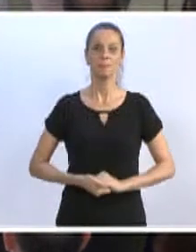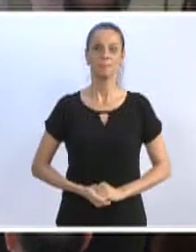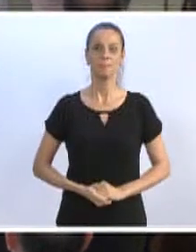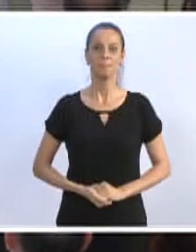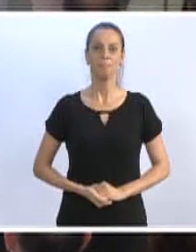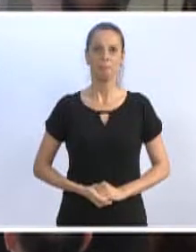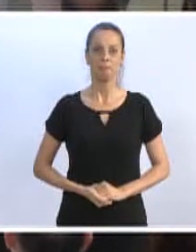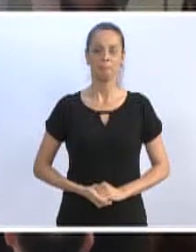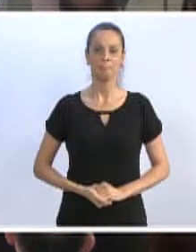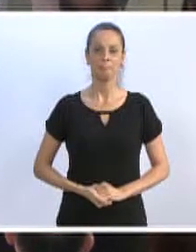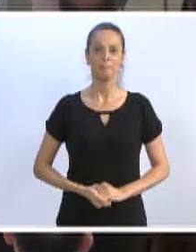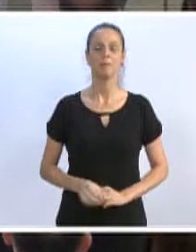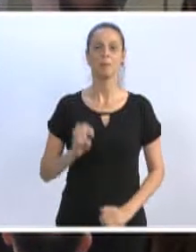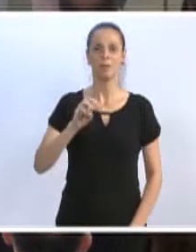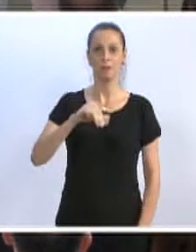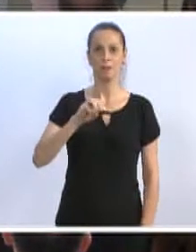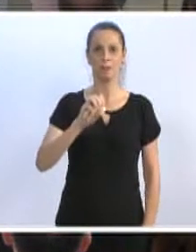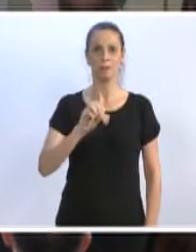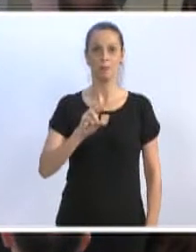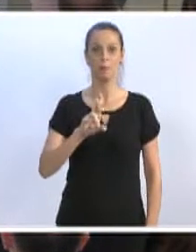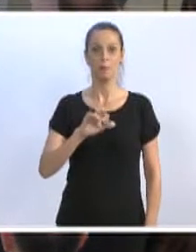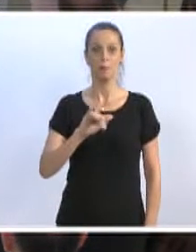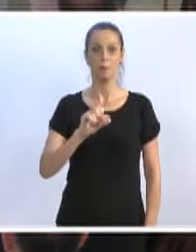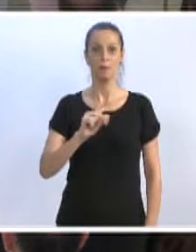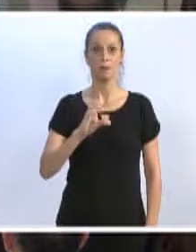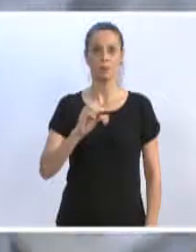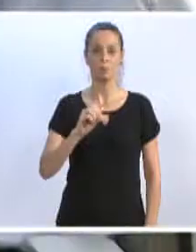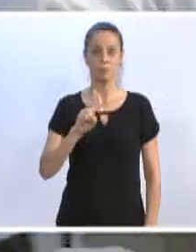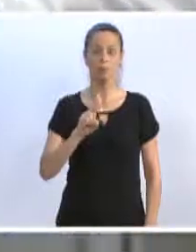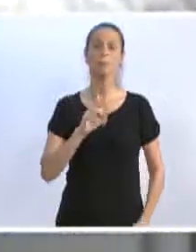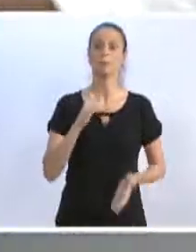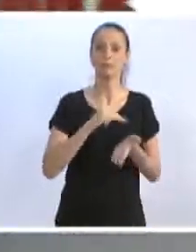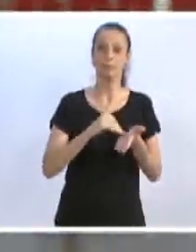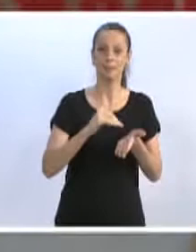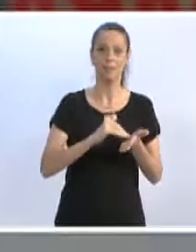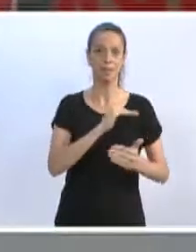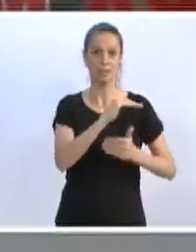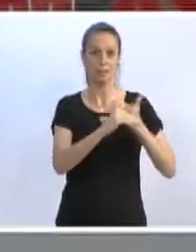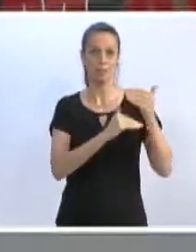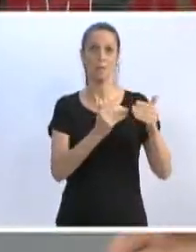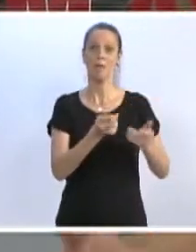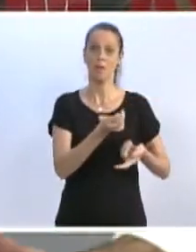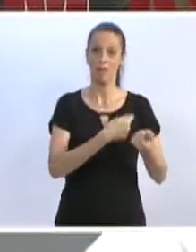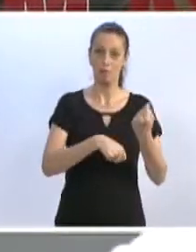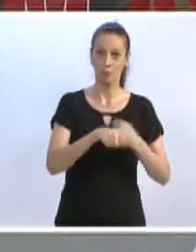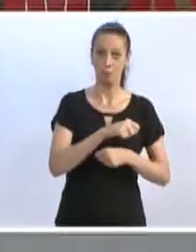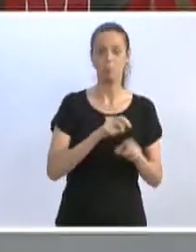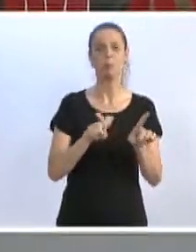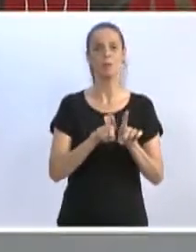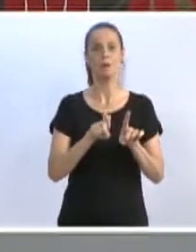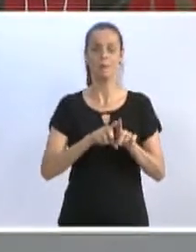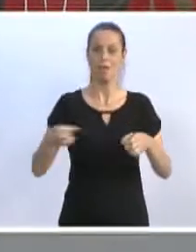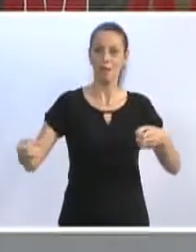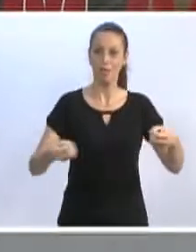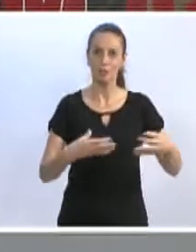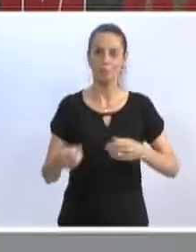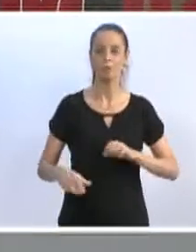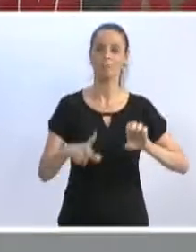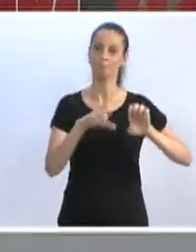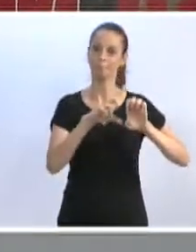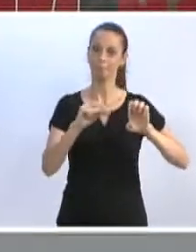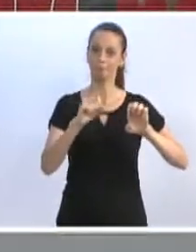Morris Cole, que é secretário de Desenvolvimento Econômico, Inovação e Empreendedorismo de